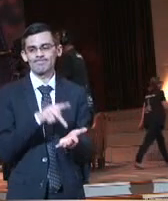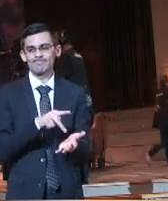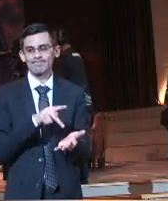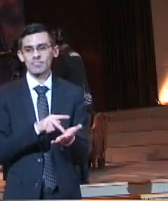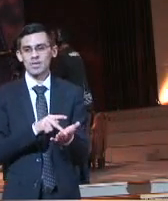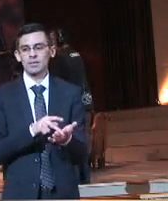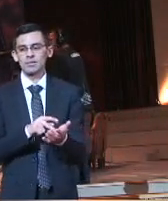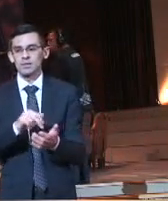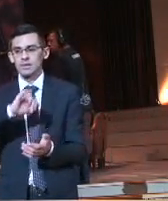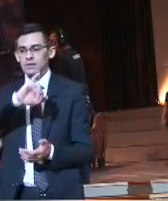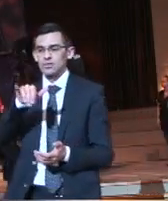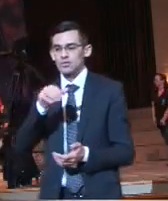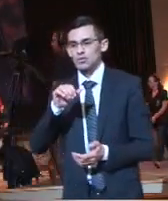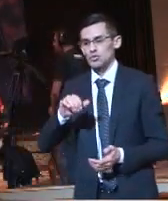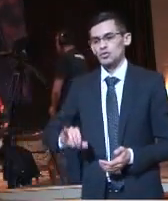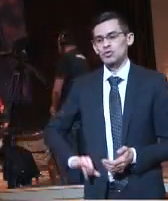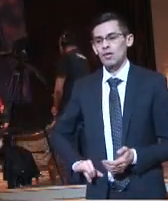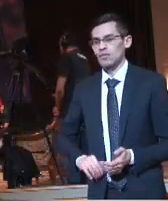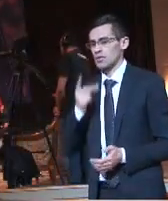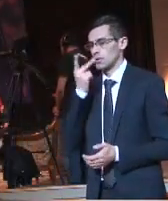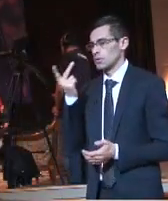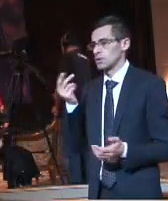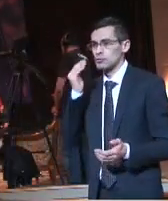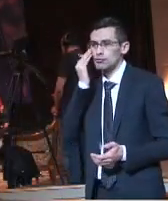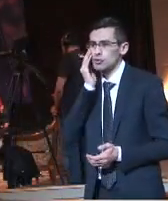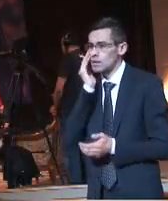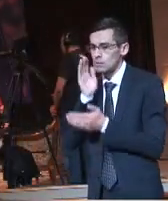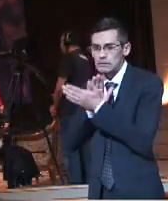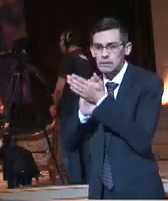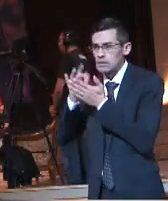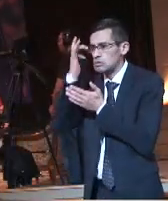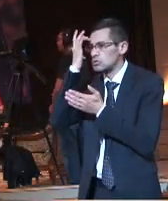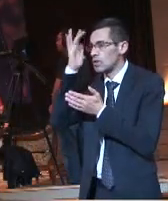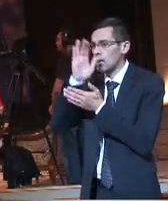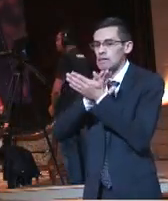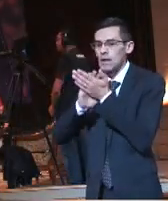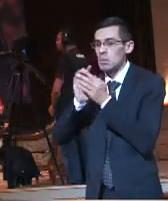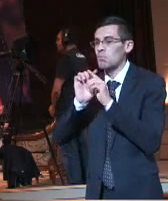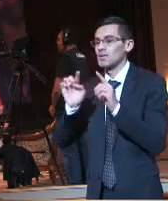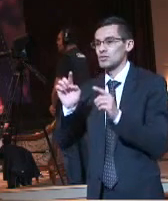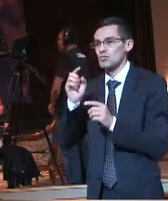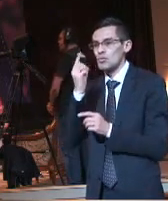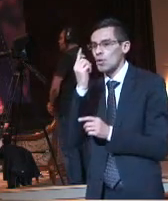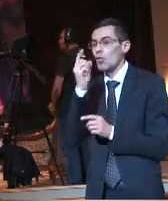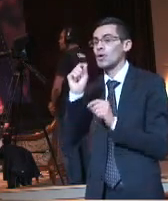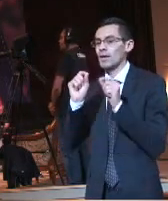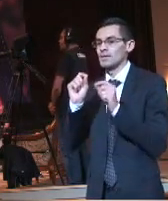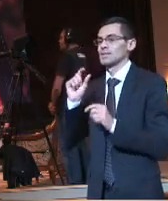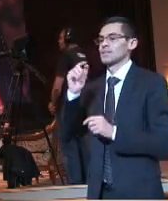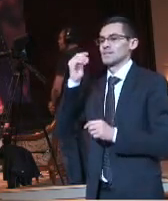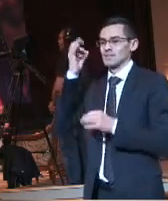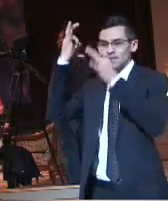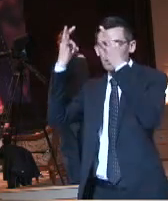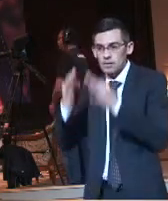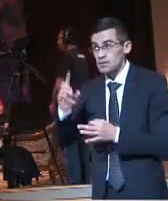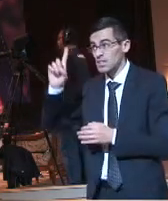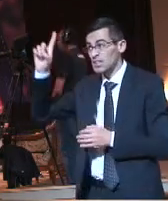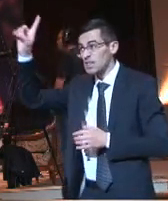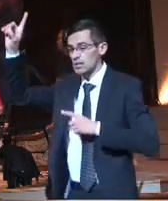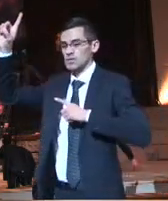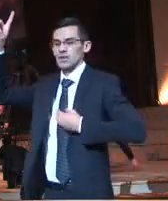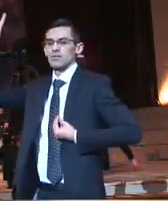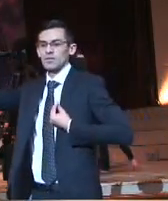Jó diz assim: puxa vida, eu não entendo nada, não sei nada. Mas uma coisa eu sei, que o meu Redentor está aqui. E eu